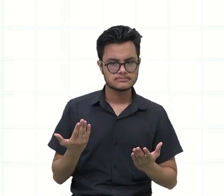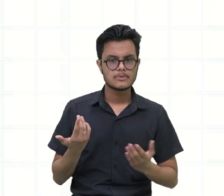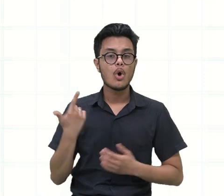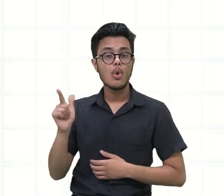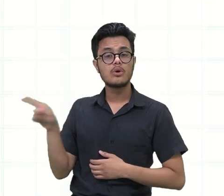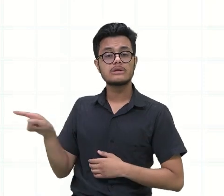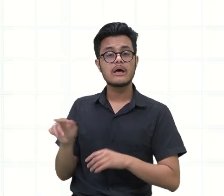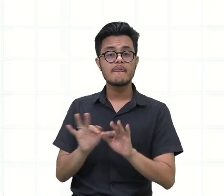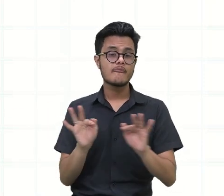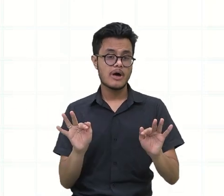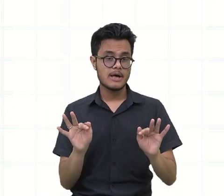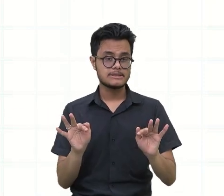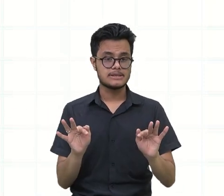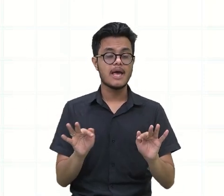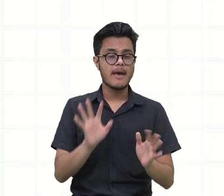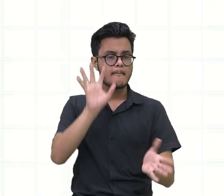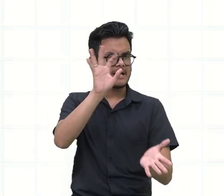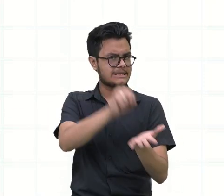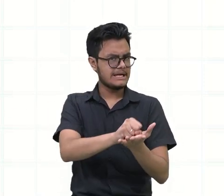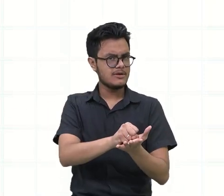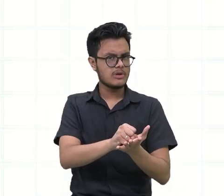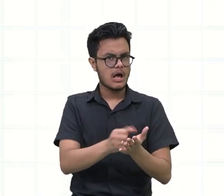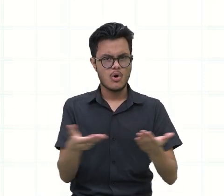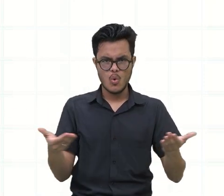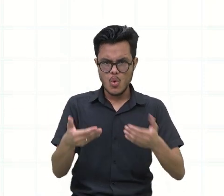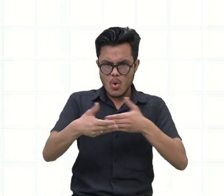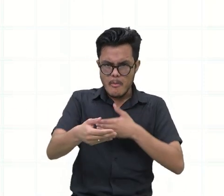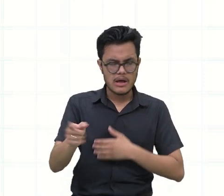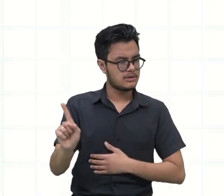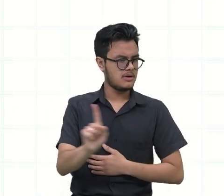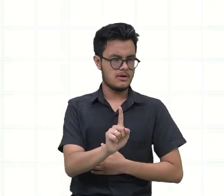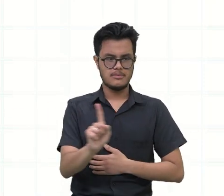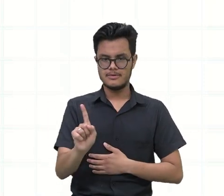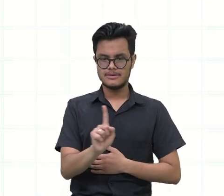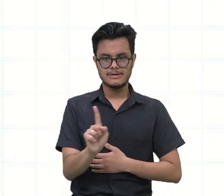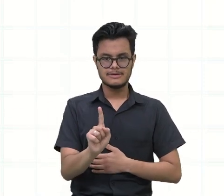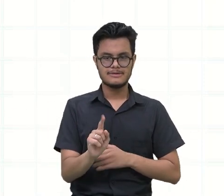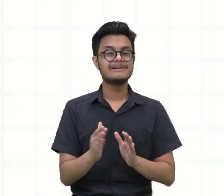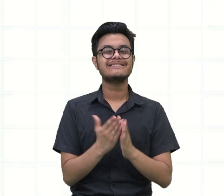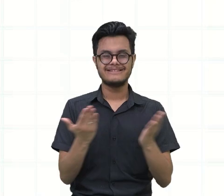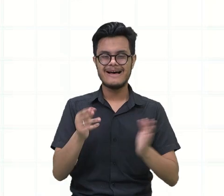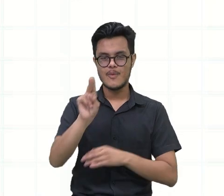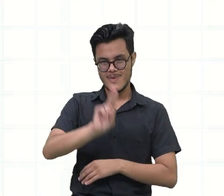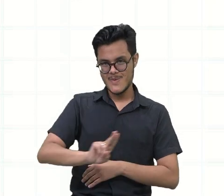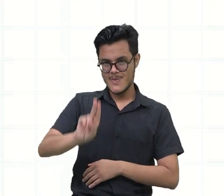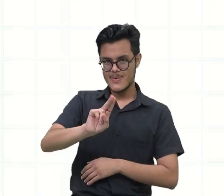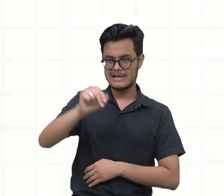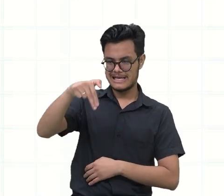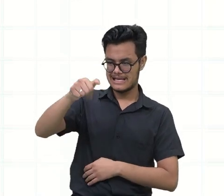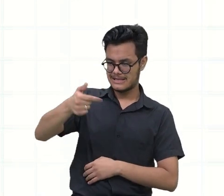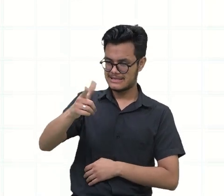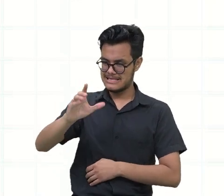Perceberam? Né? Na afirmativa, eu estou declarando, afirmando